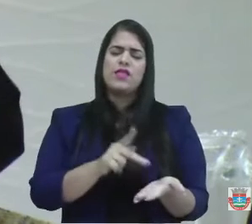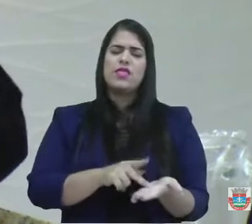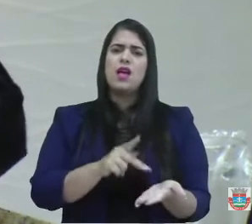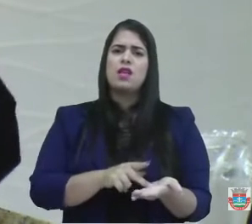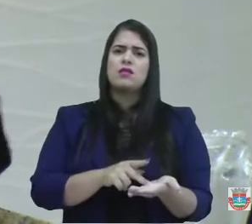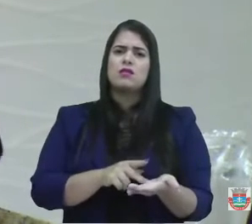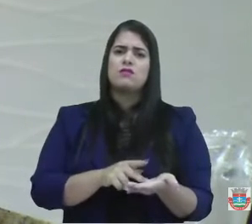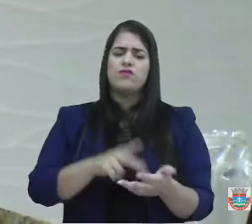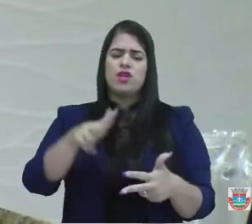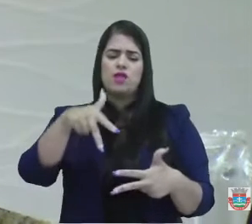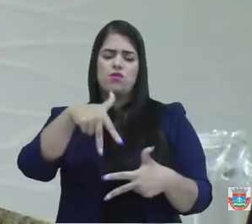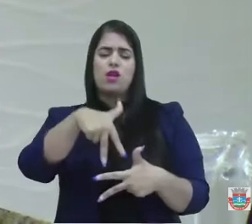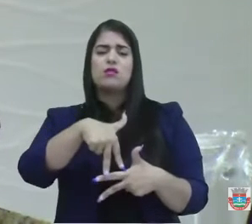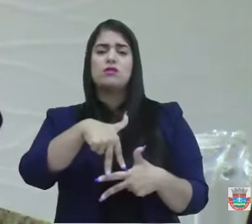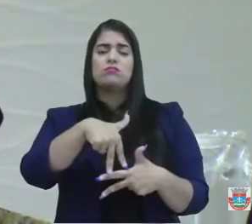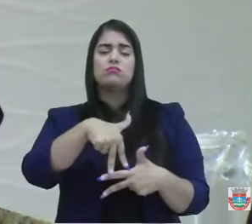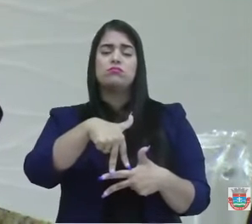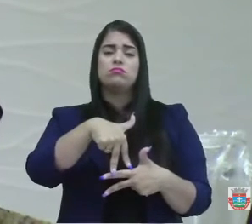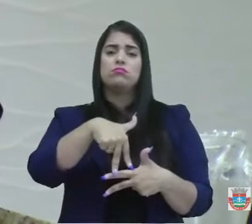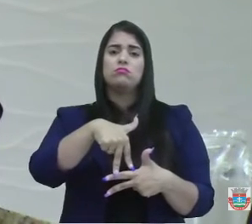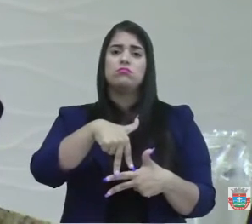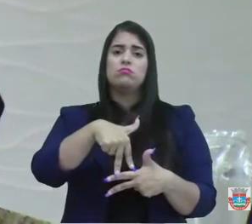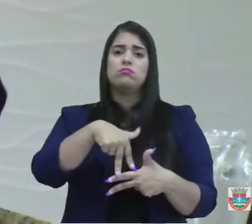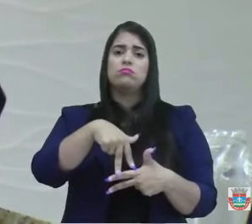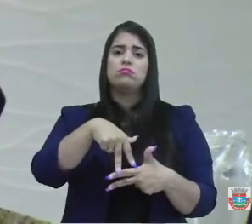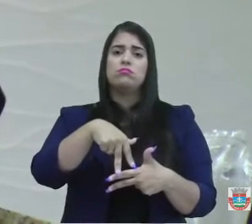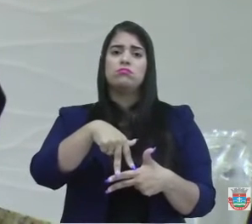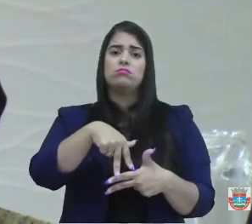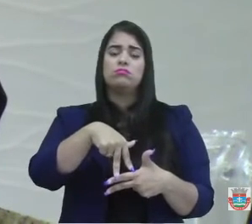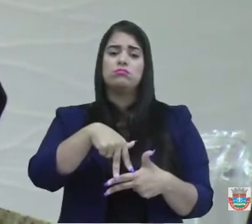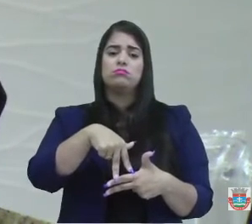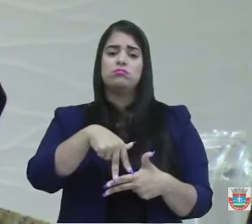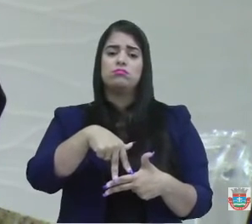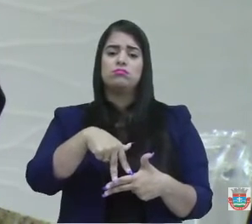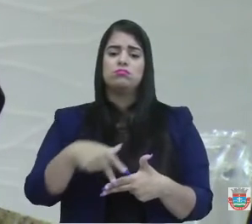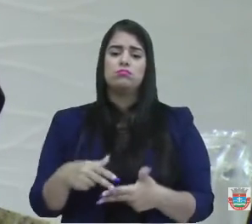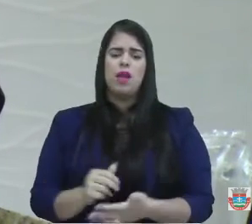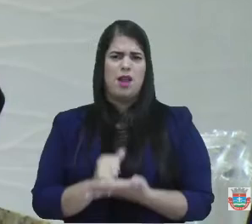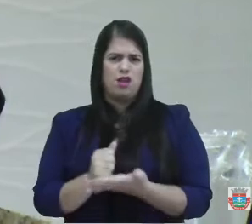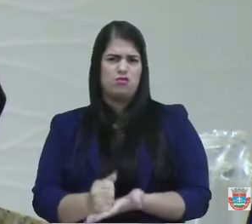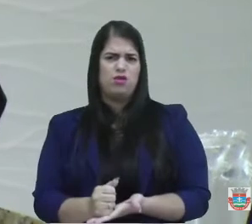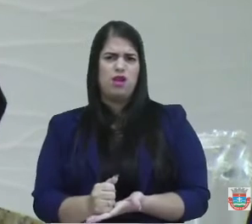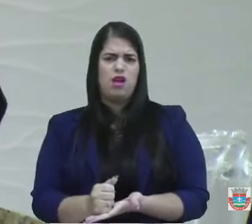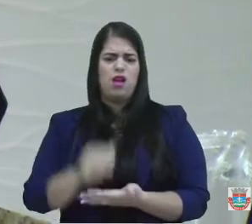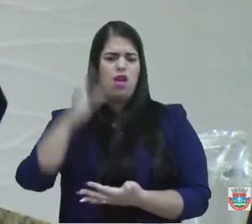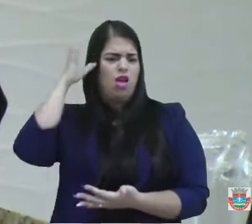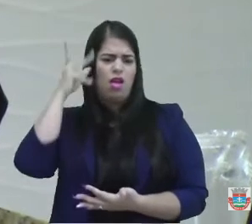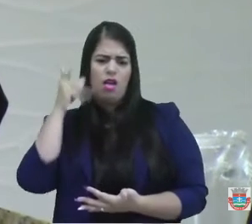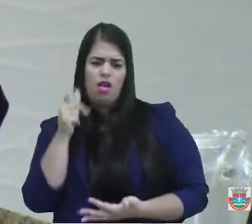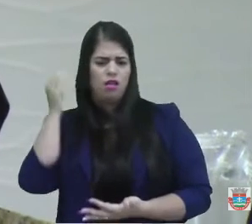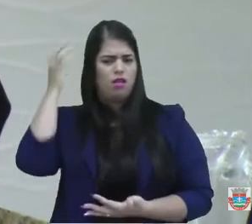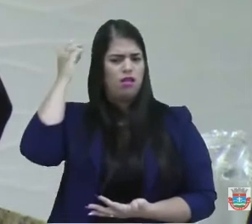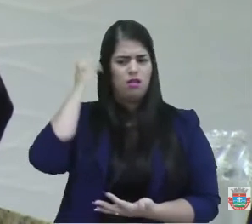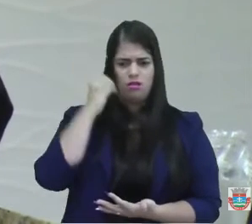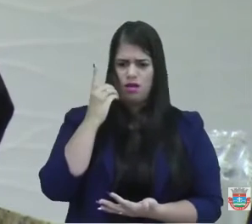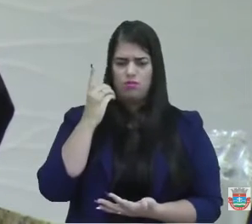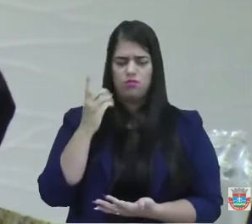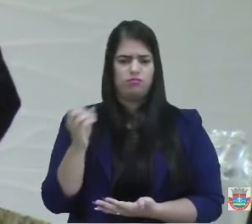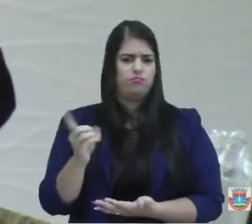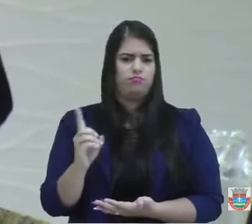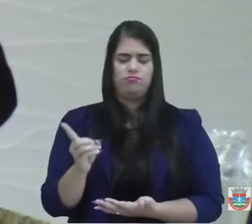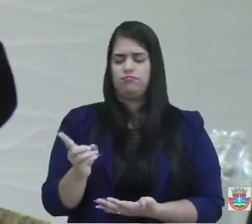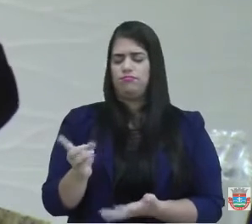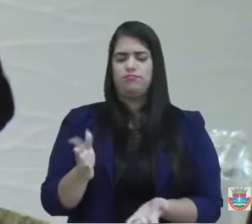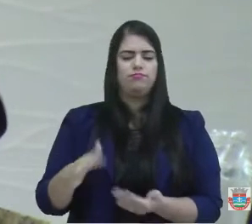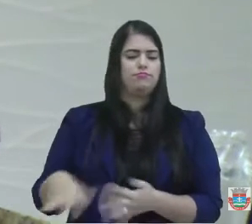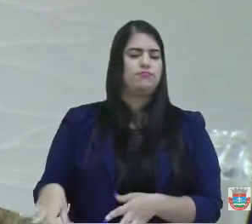aqui, ó. Aqui eu não entro para defender o Osho, Batité, Zé de Almeida, Débora. Nem Paulo Afonso, não,